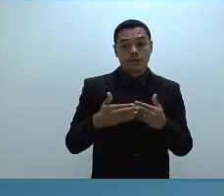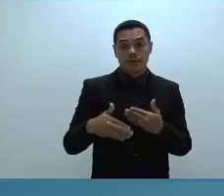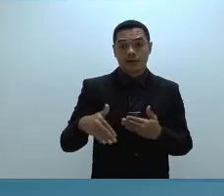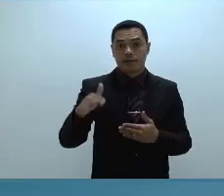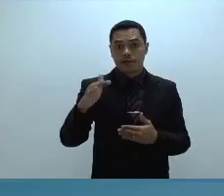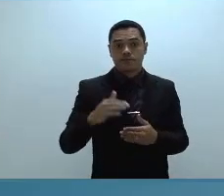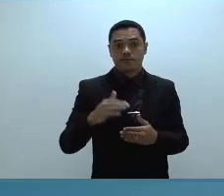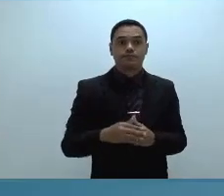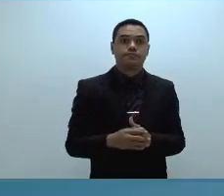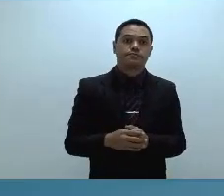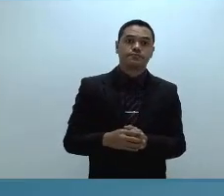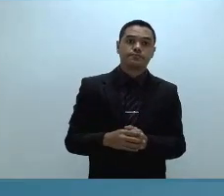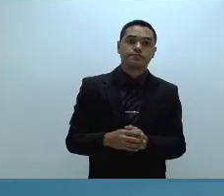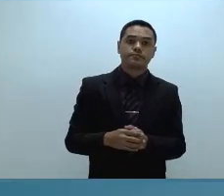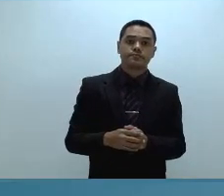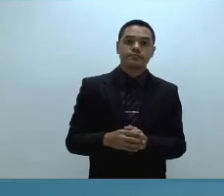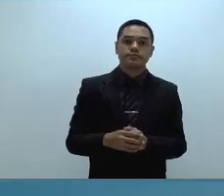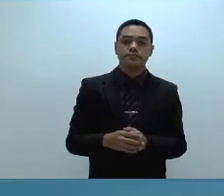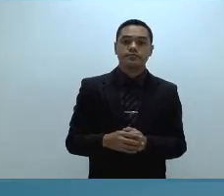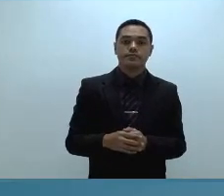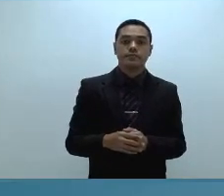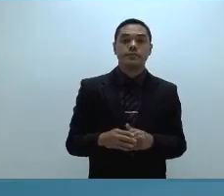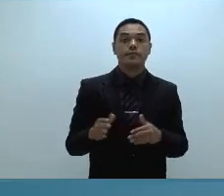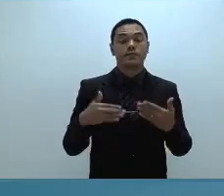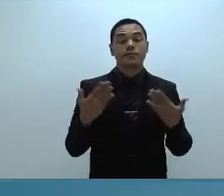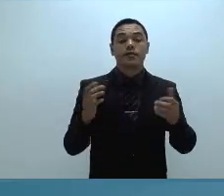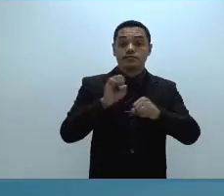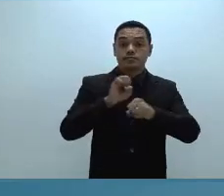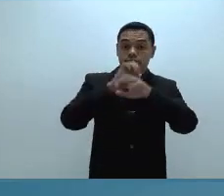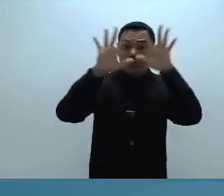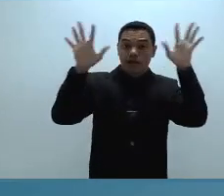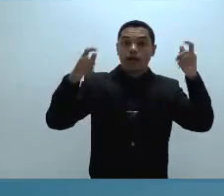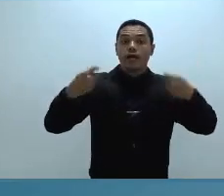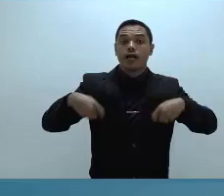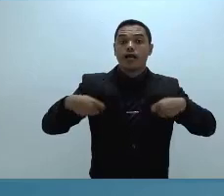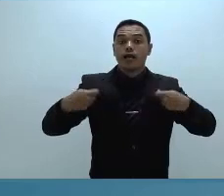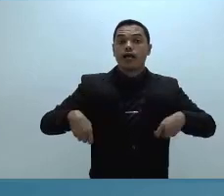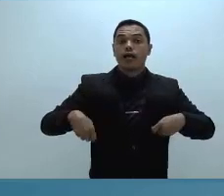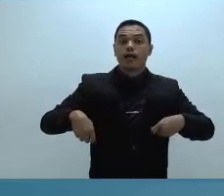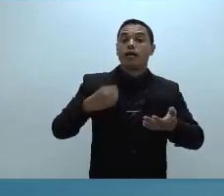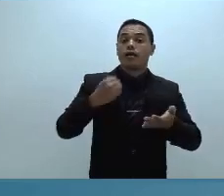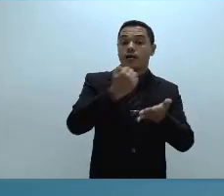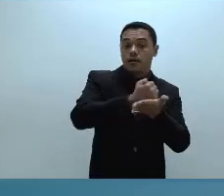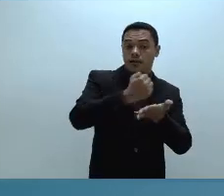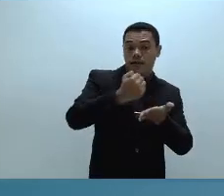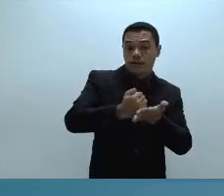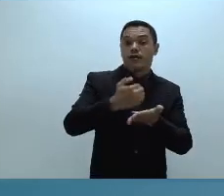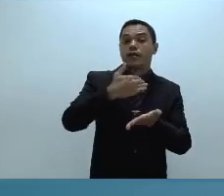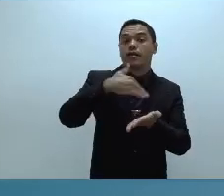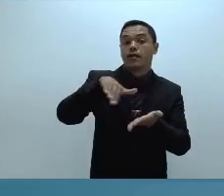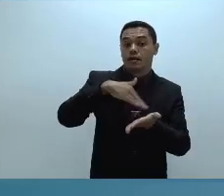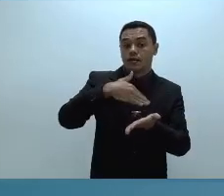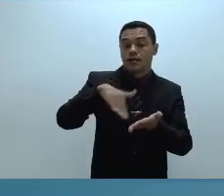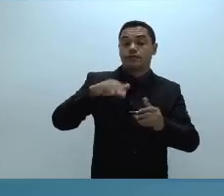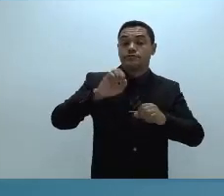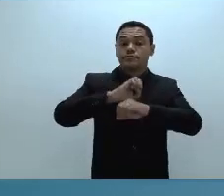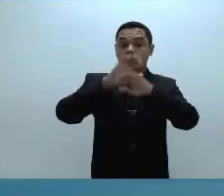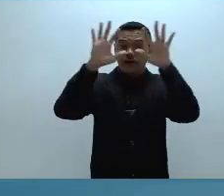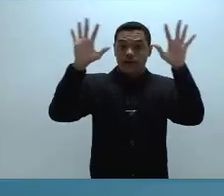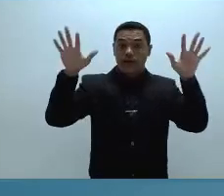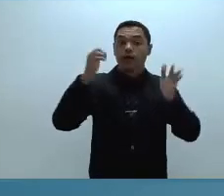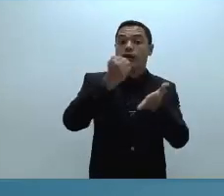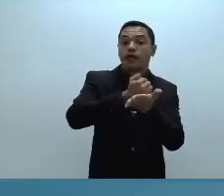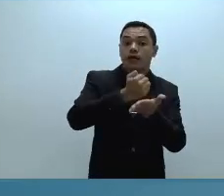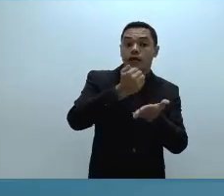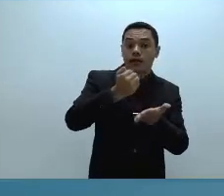Prossigo. Deve ser esclarecido, vamos ver aqui a certidão da secretaria. Deve ser esclarecido que a